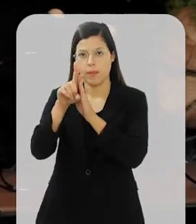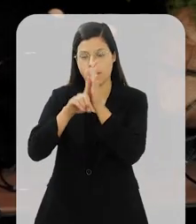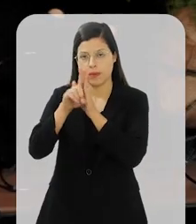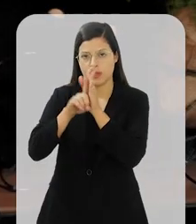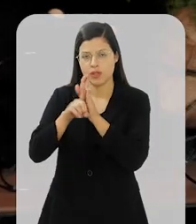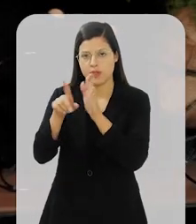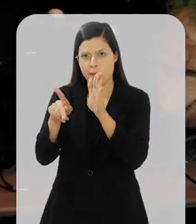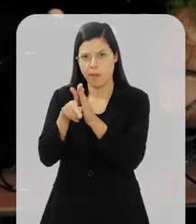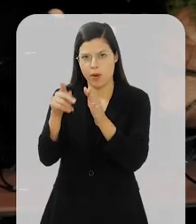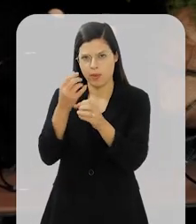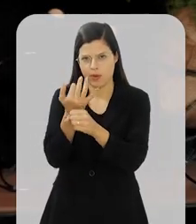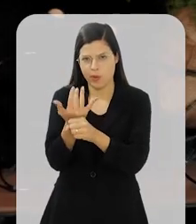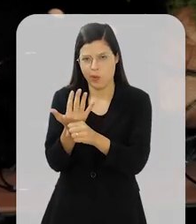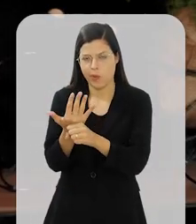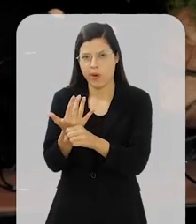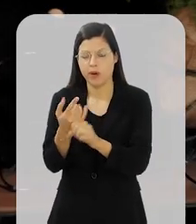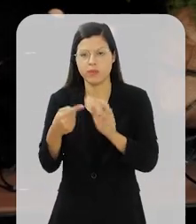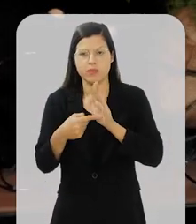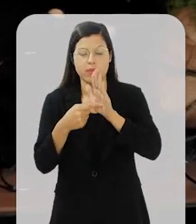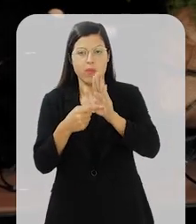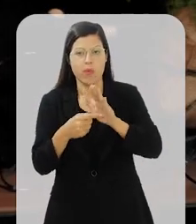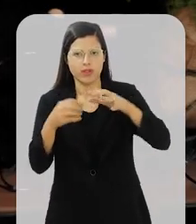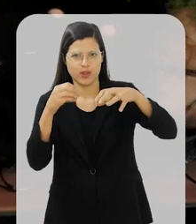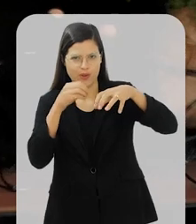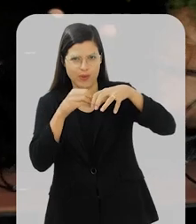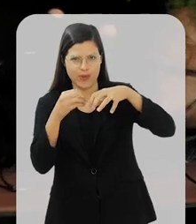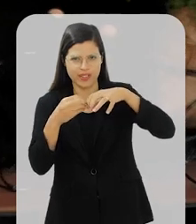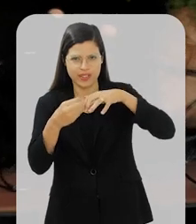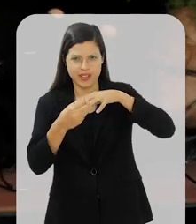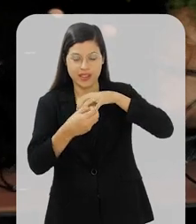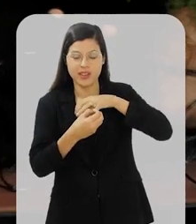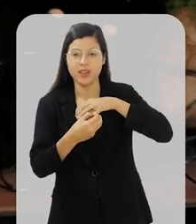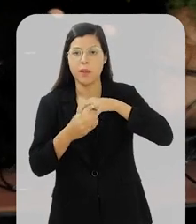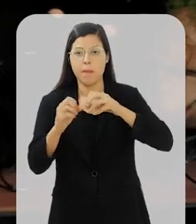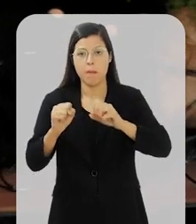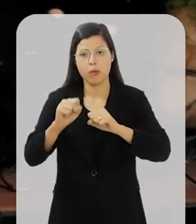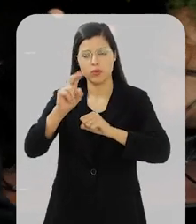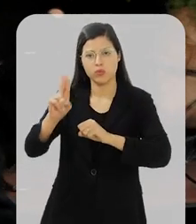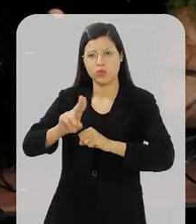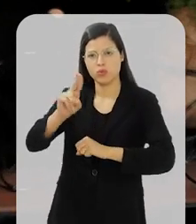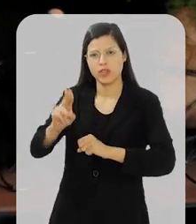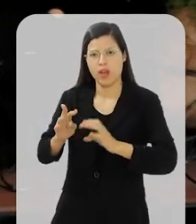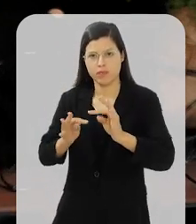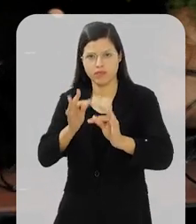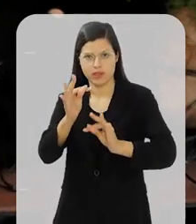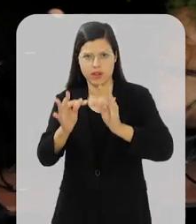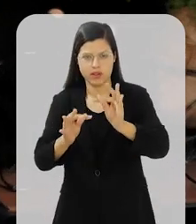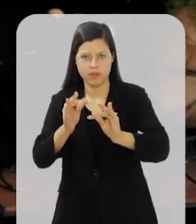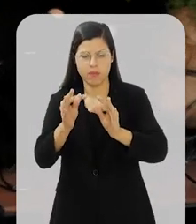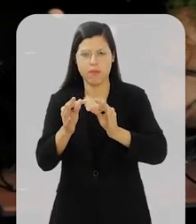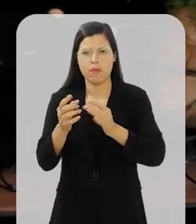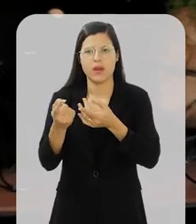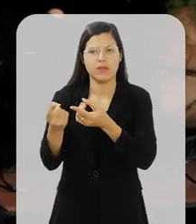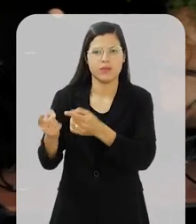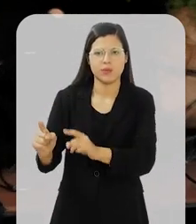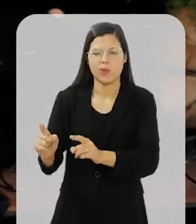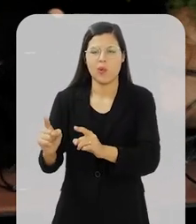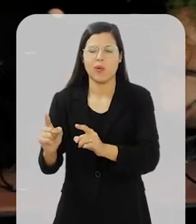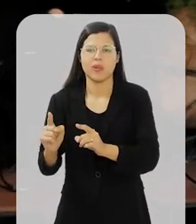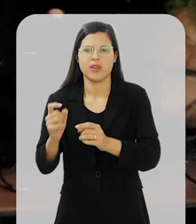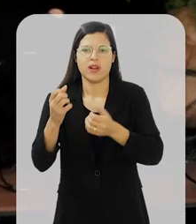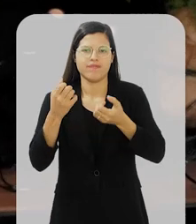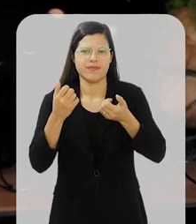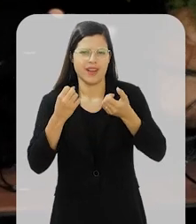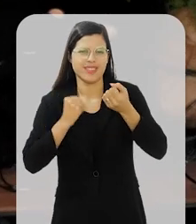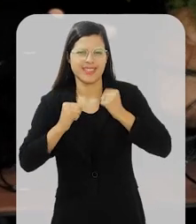Uma pesquisa da UERJ aponta que o extrato do caroço do açaí pode ser utilizado no tratamento contra transtornos de